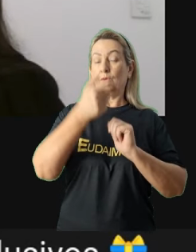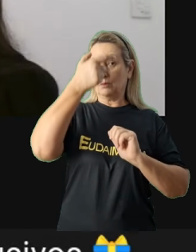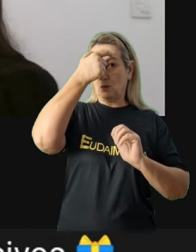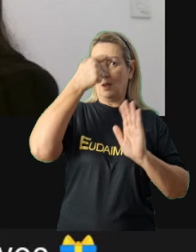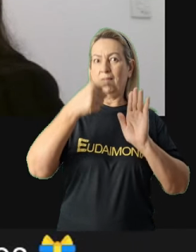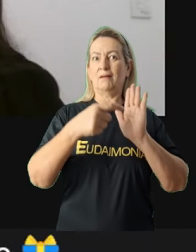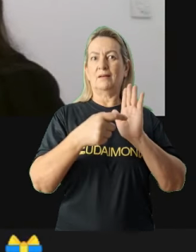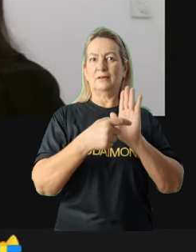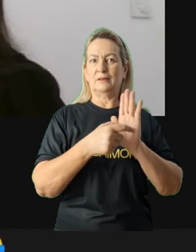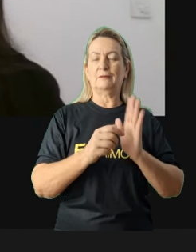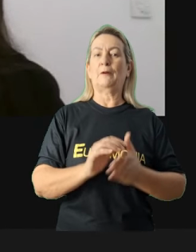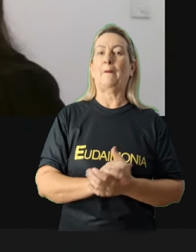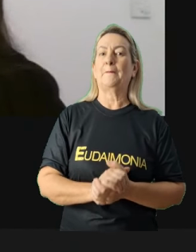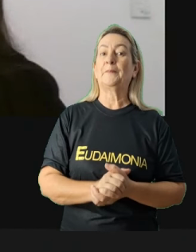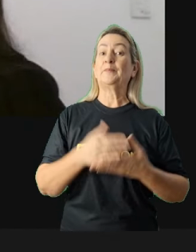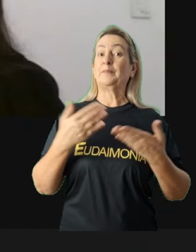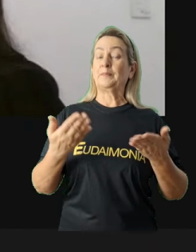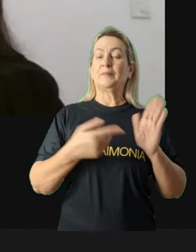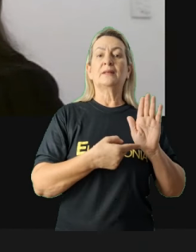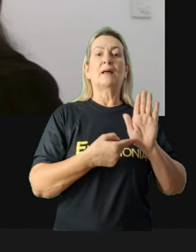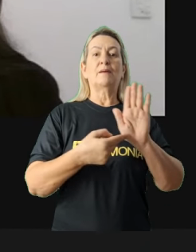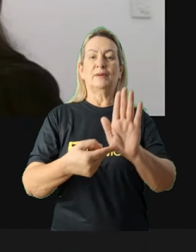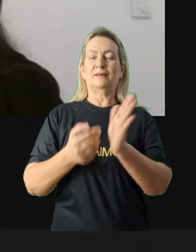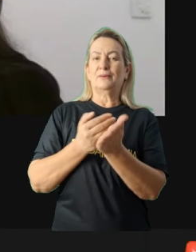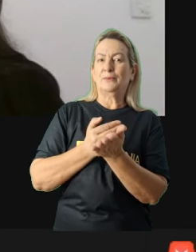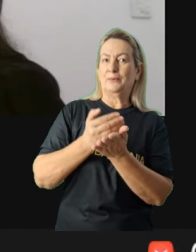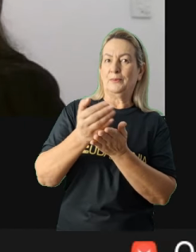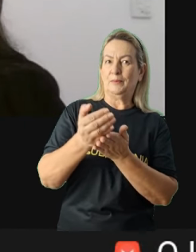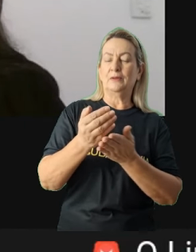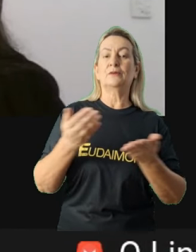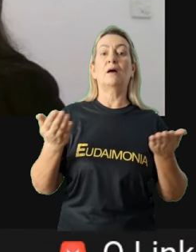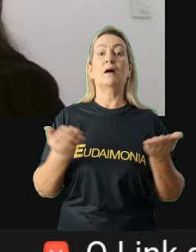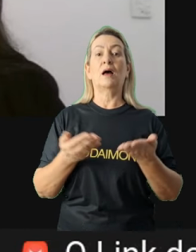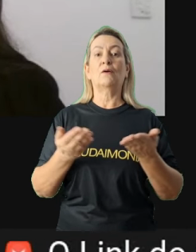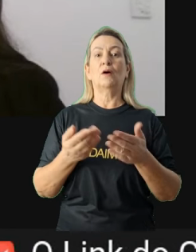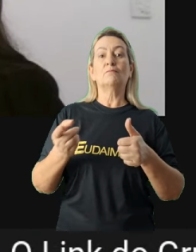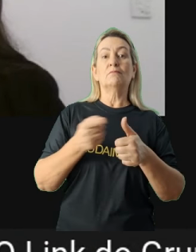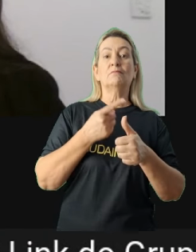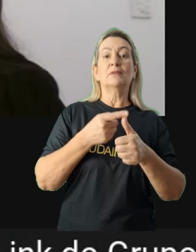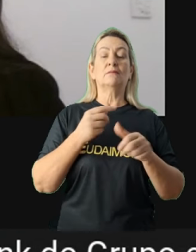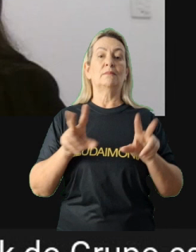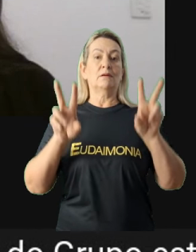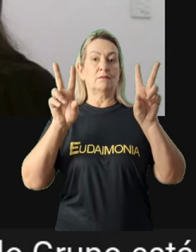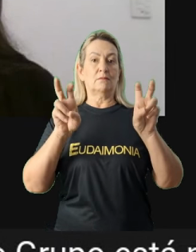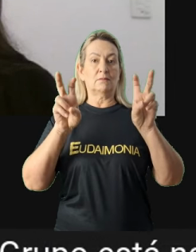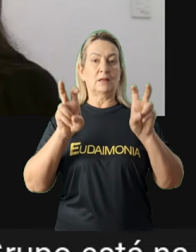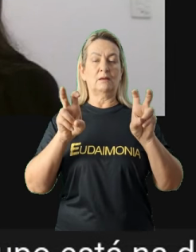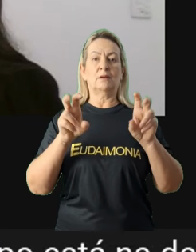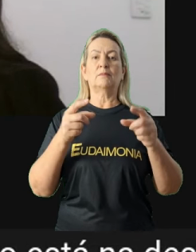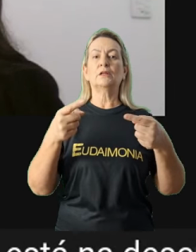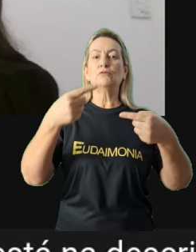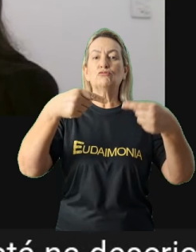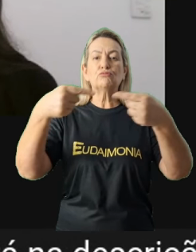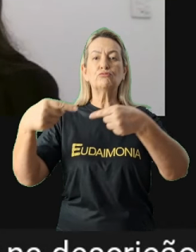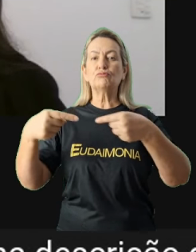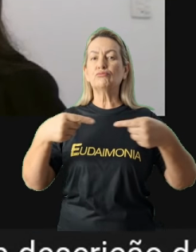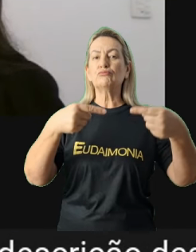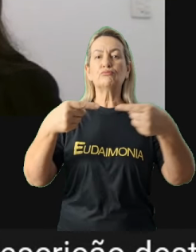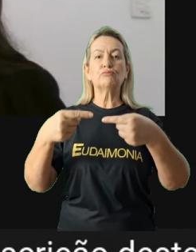a inteligência artificial? Bom, com esta apresentação inicial, eu vou colocar aqui um primeiro tema para a gente discutir